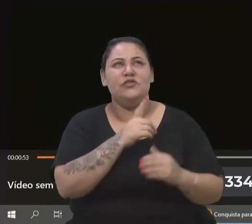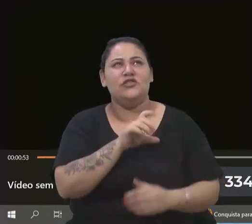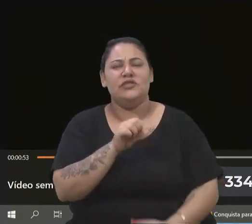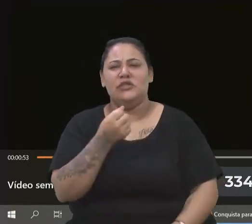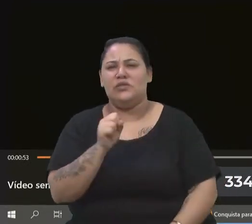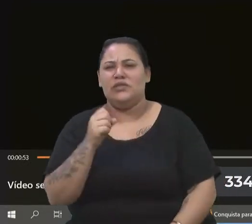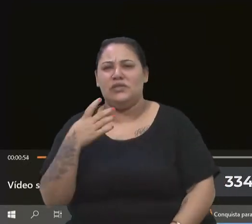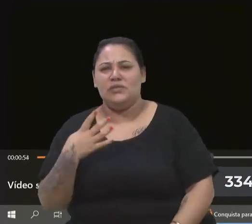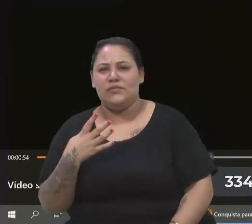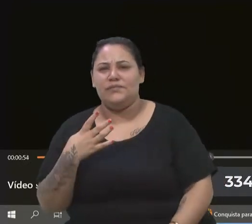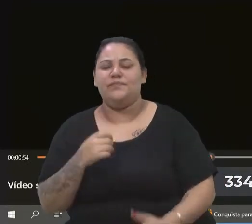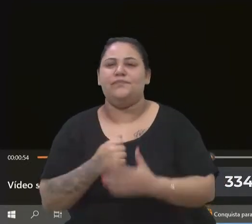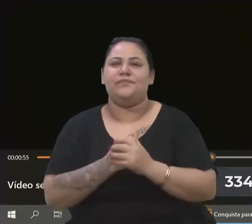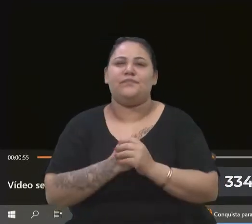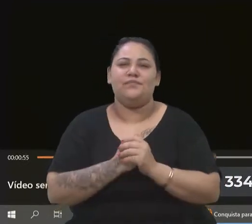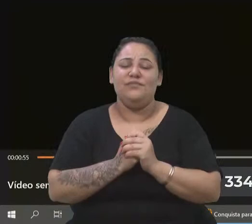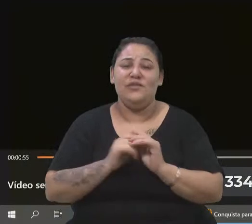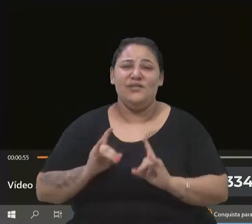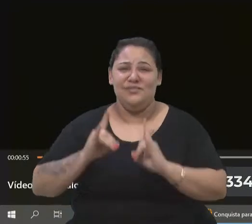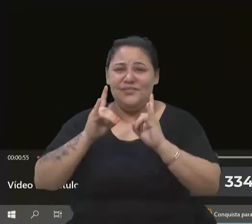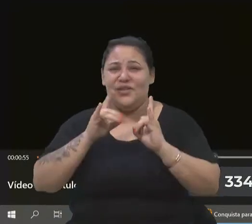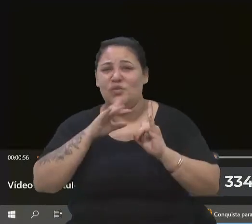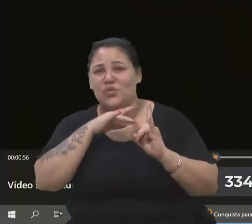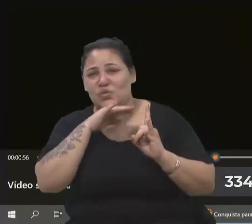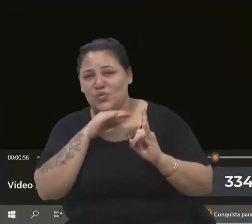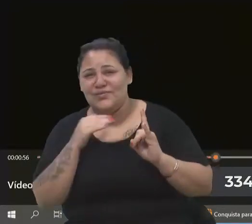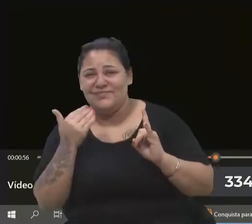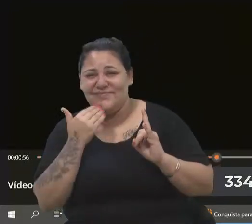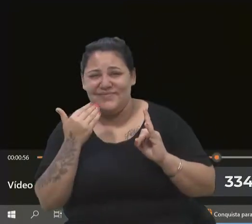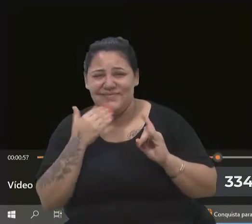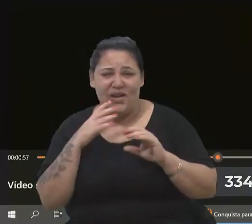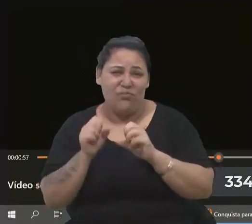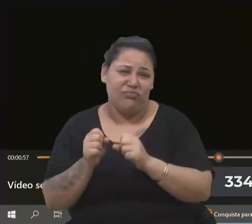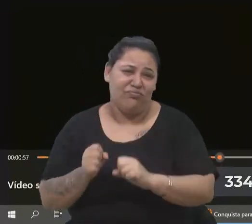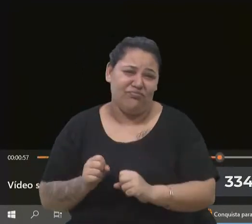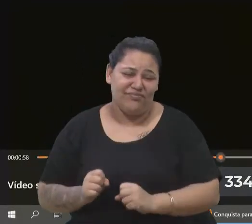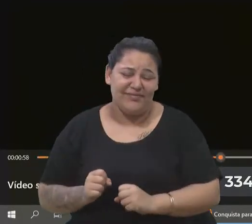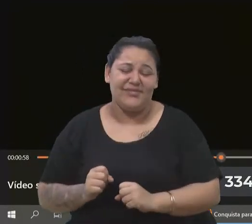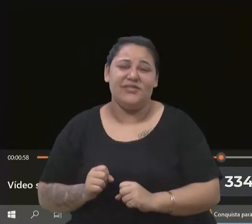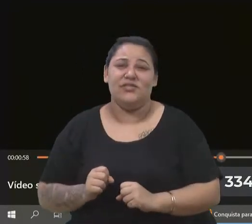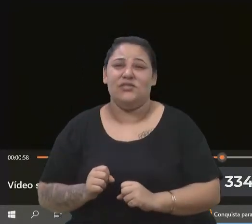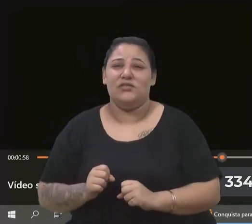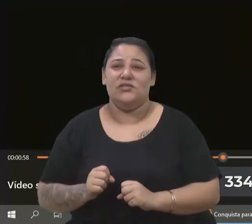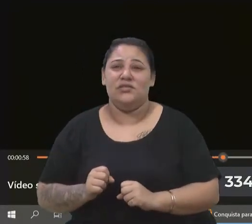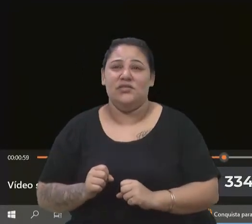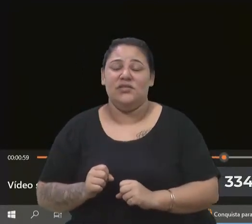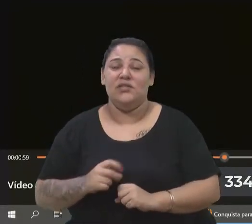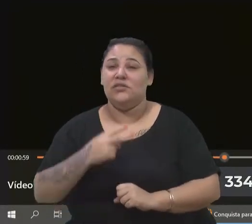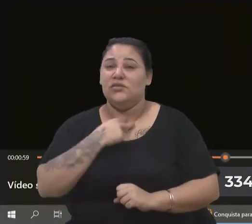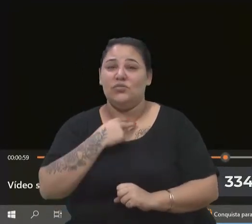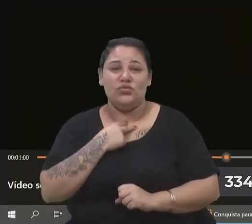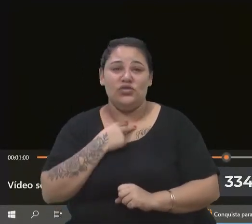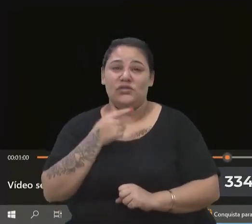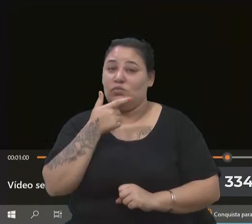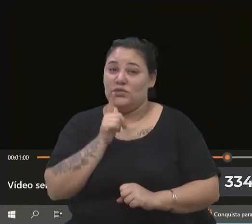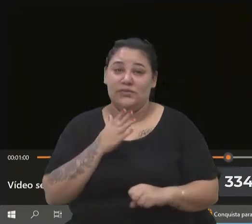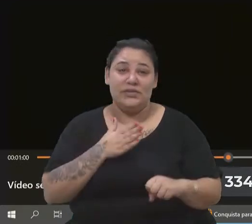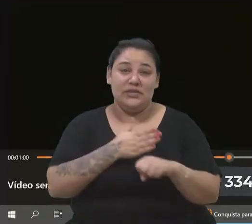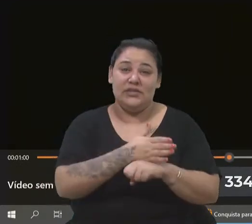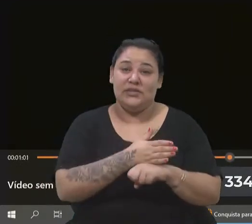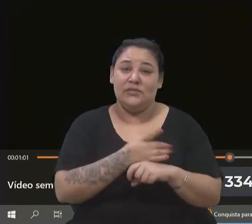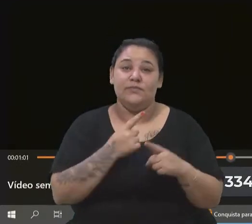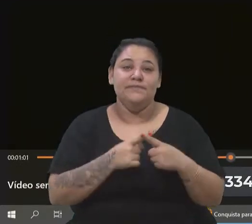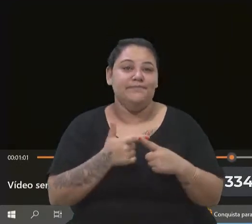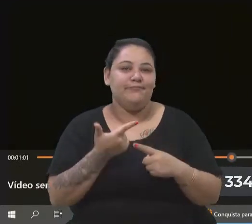84, estava todo acabado, já tinha sido. A gente não podia mais entrar no prédio porque não tinha mais